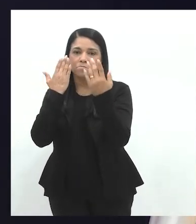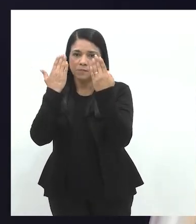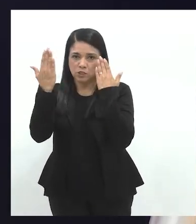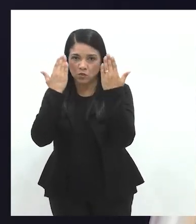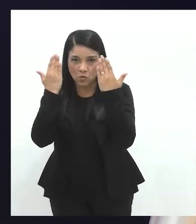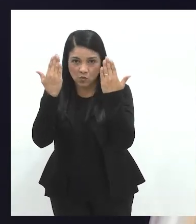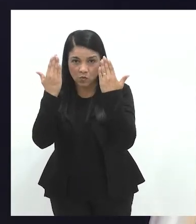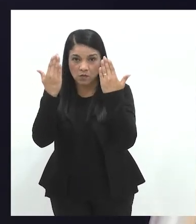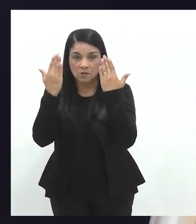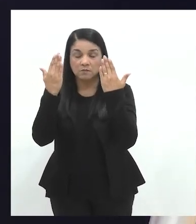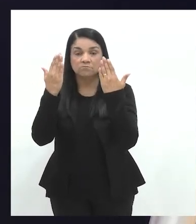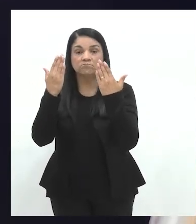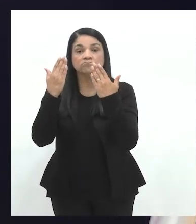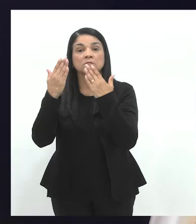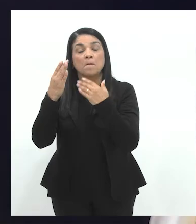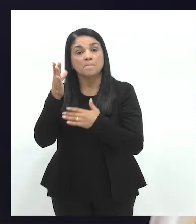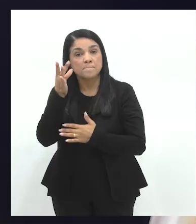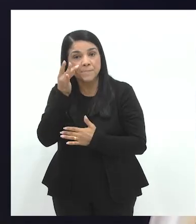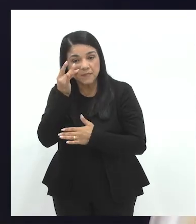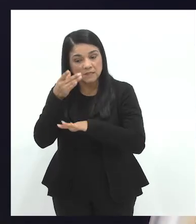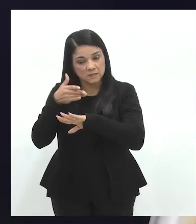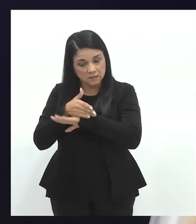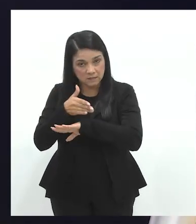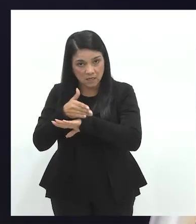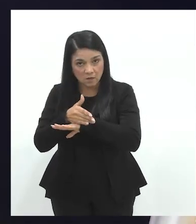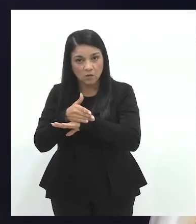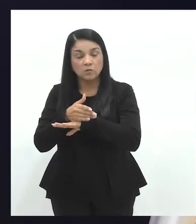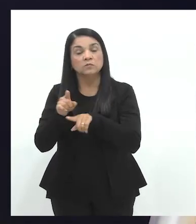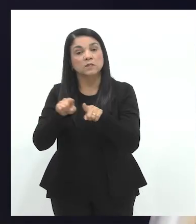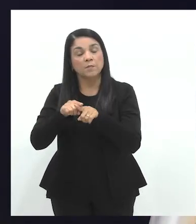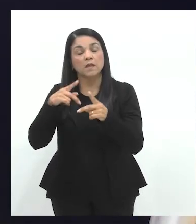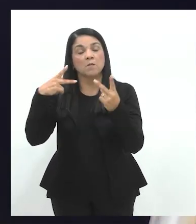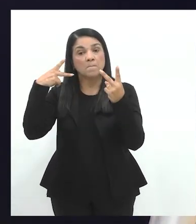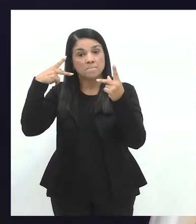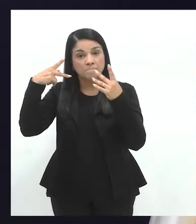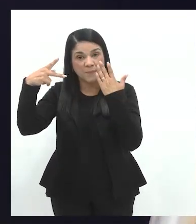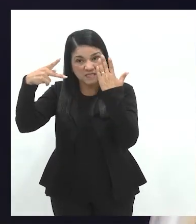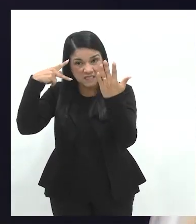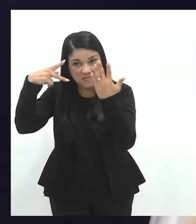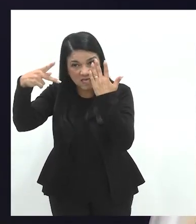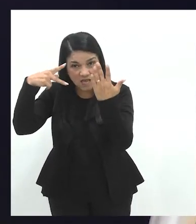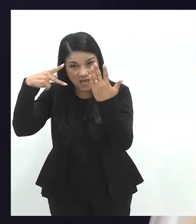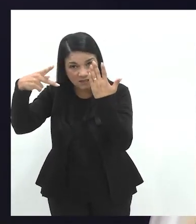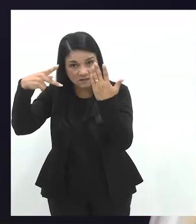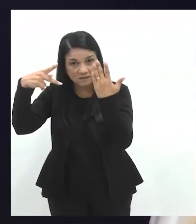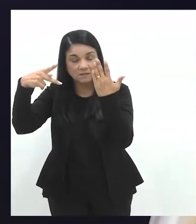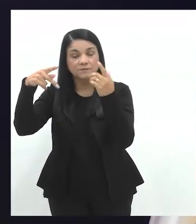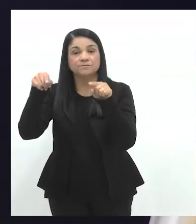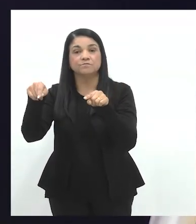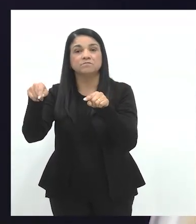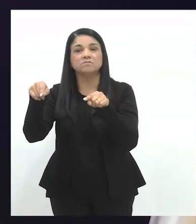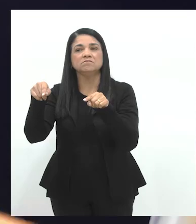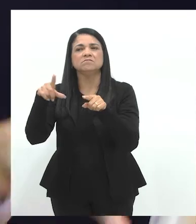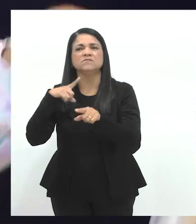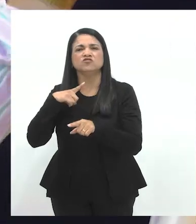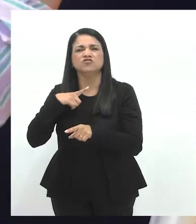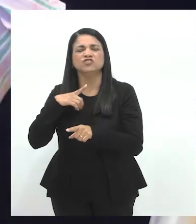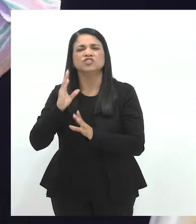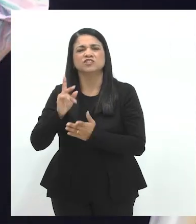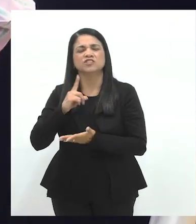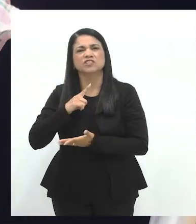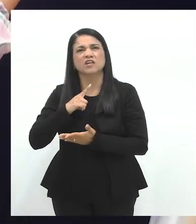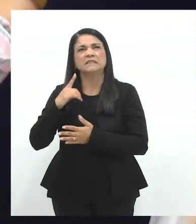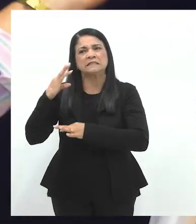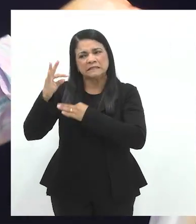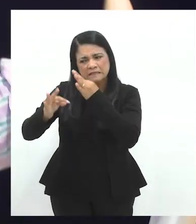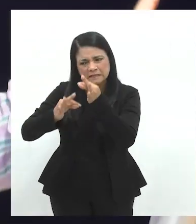psicóloga no presencial. Indiquei ao psiquiatra. Sim. Ela tinha ali, desde